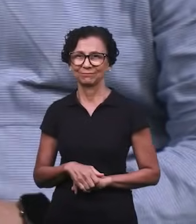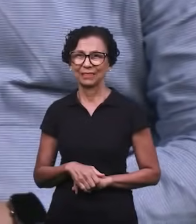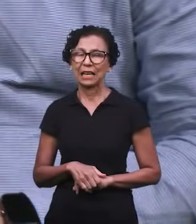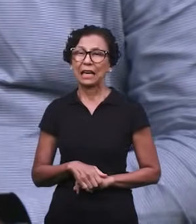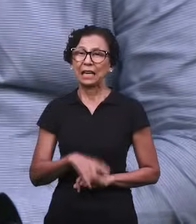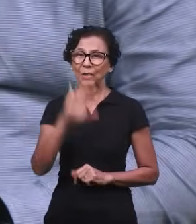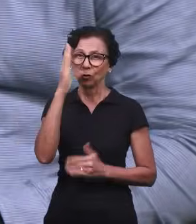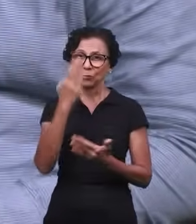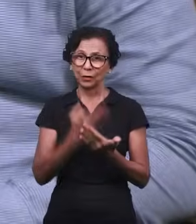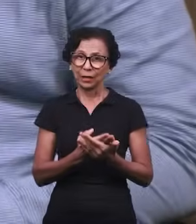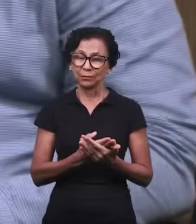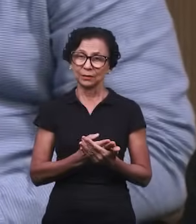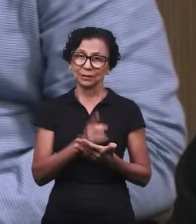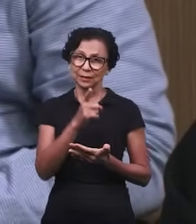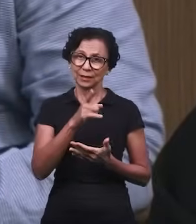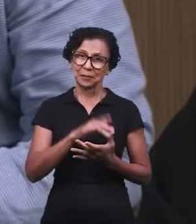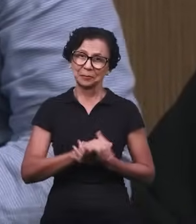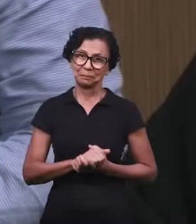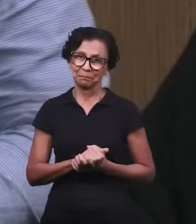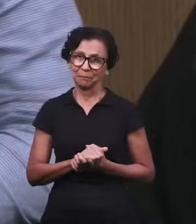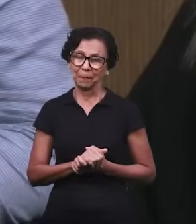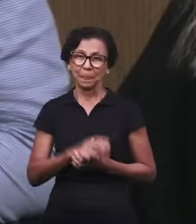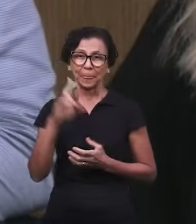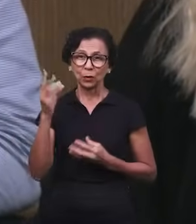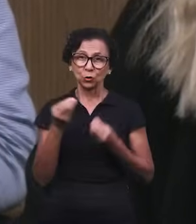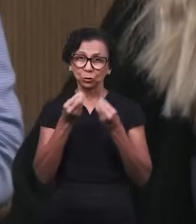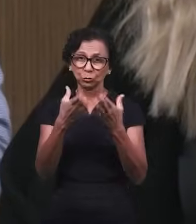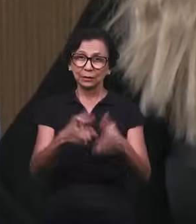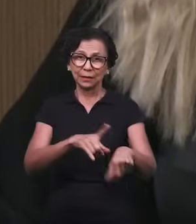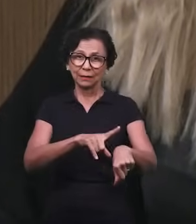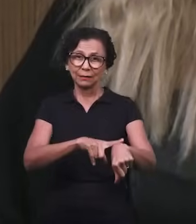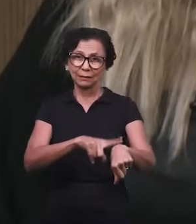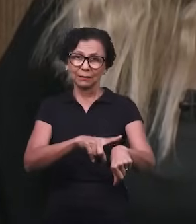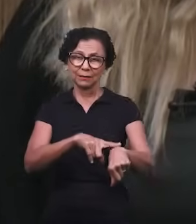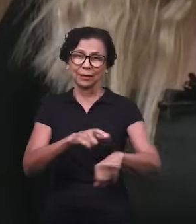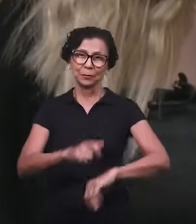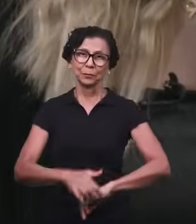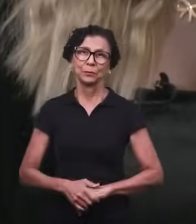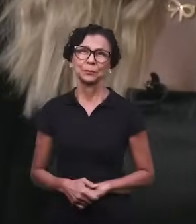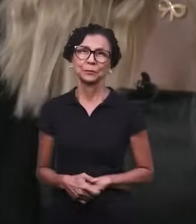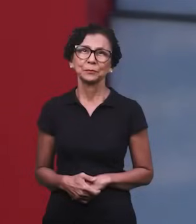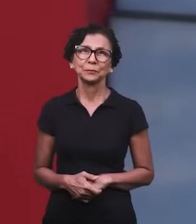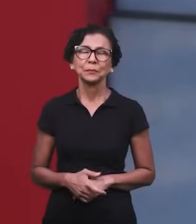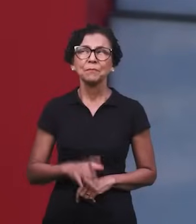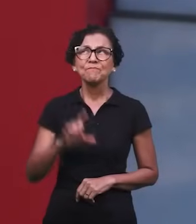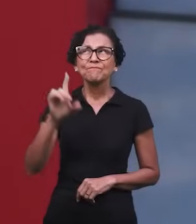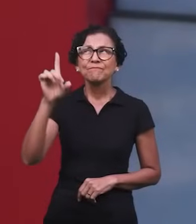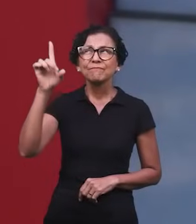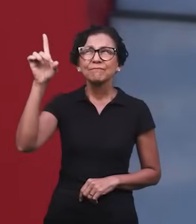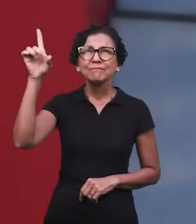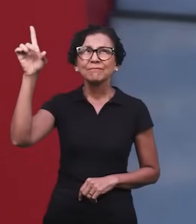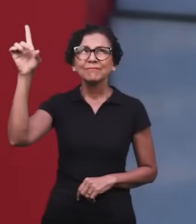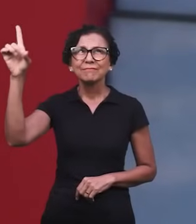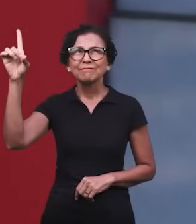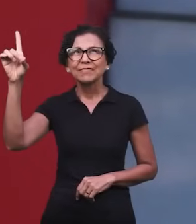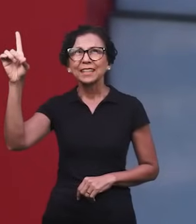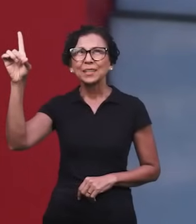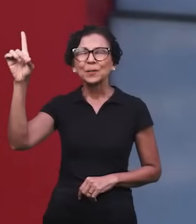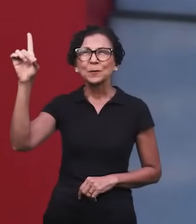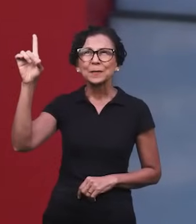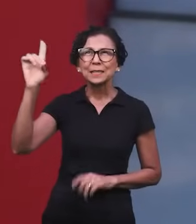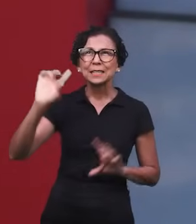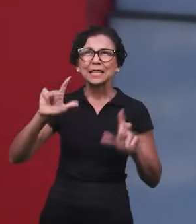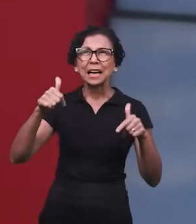E mesmo que o nosso tempo seja pouco, como na viúva que depositou ali uma pequena moeda, Deus faz esse tempo